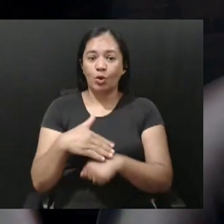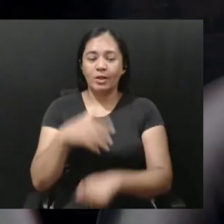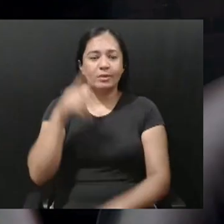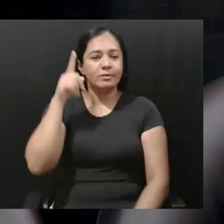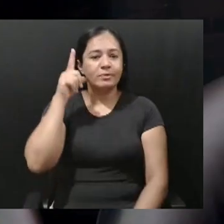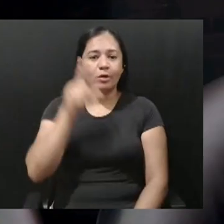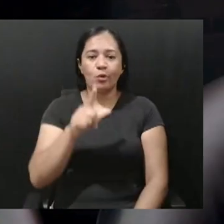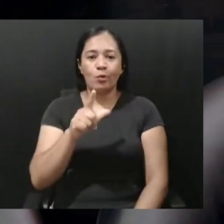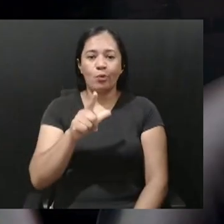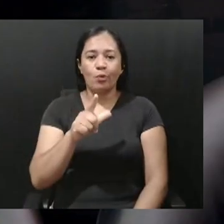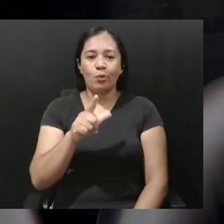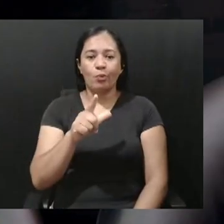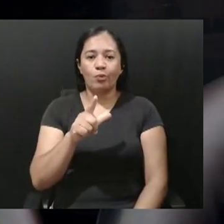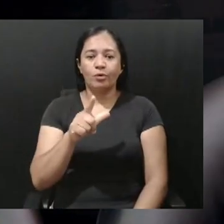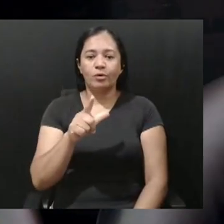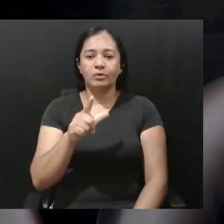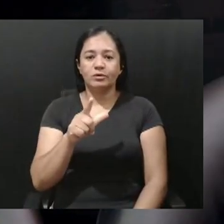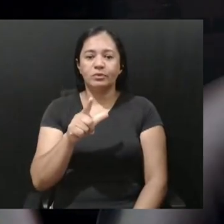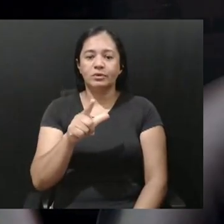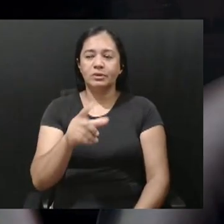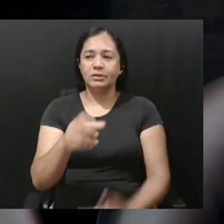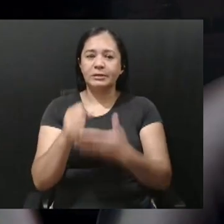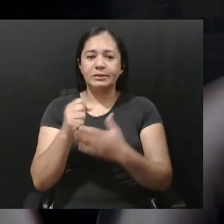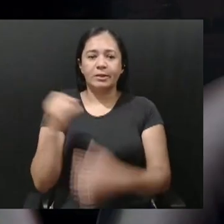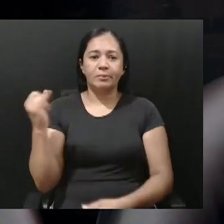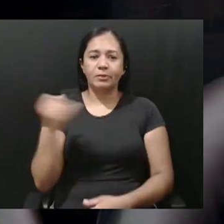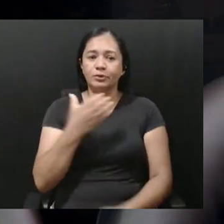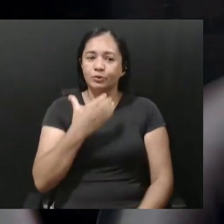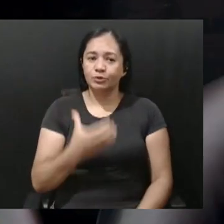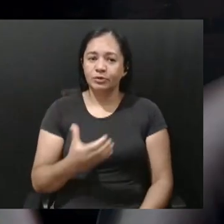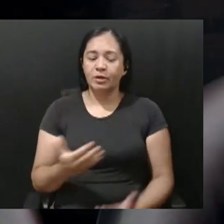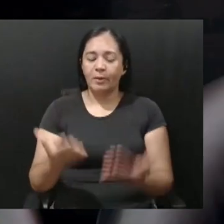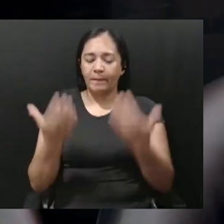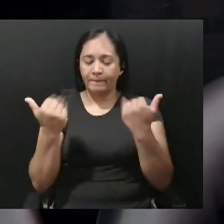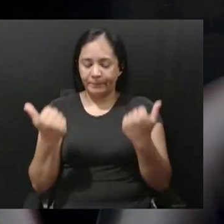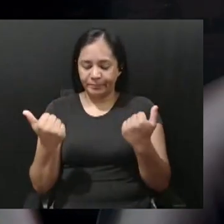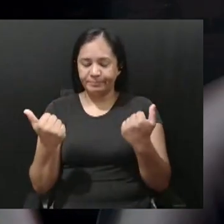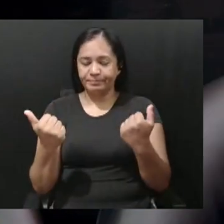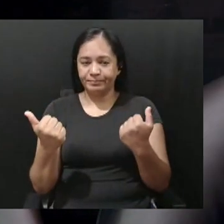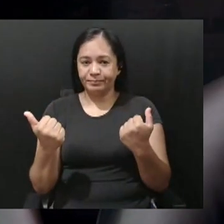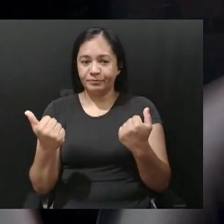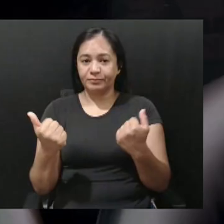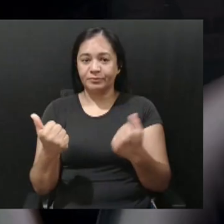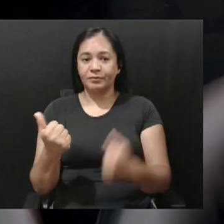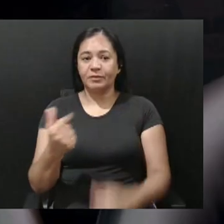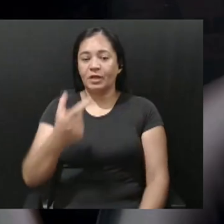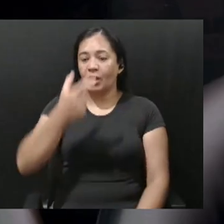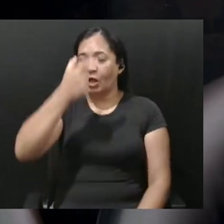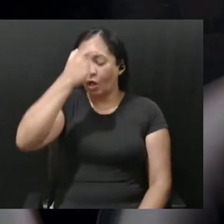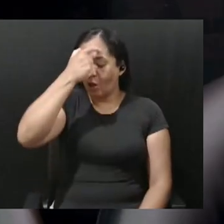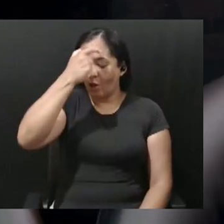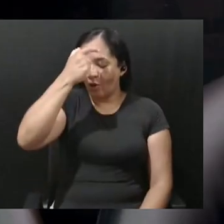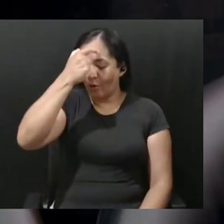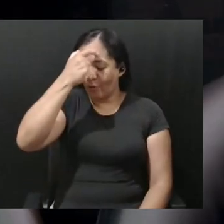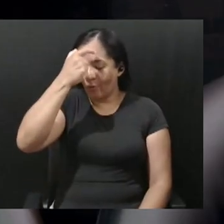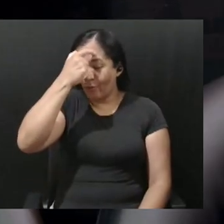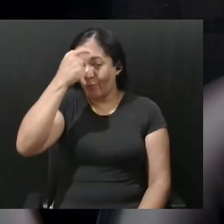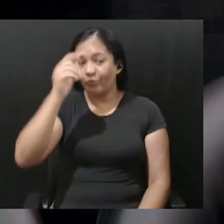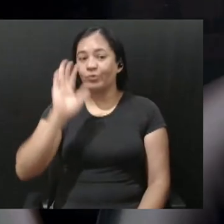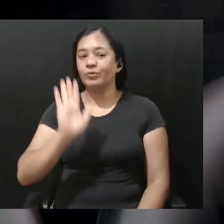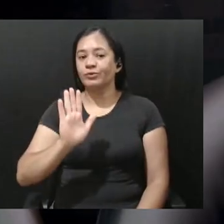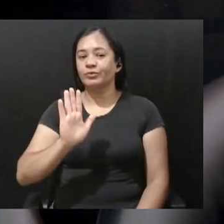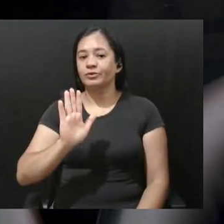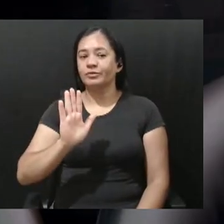para você a importância do Natal, né? Vamos pegar essa questão de exame de consciência, tá? Eu vou fazer algo diferente com você, uma